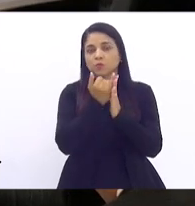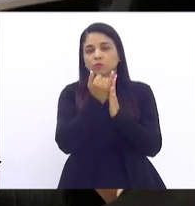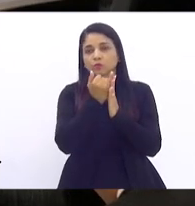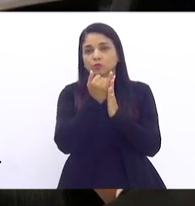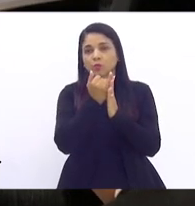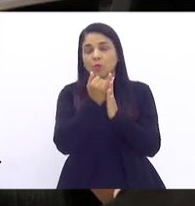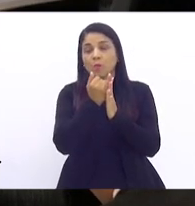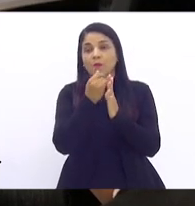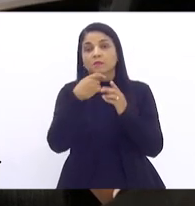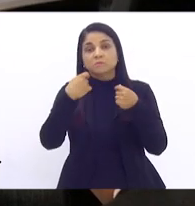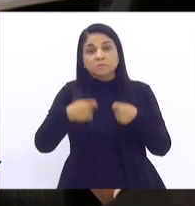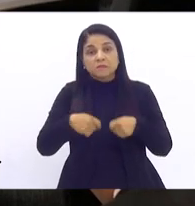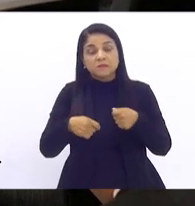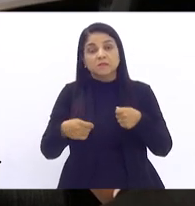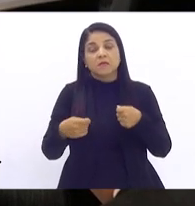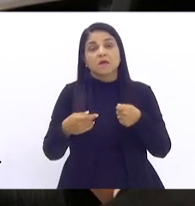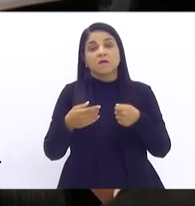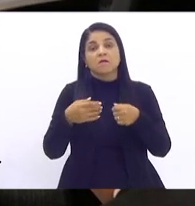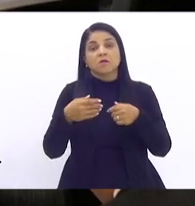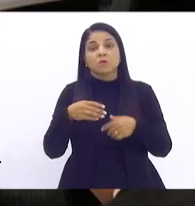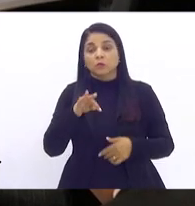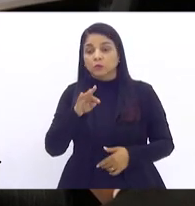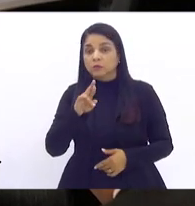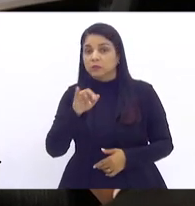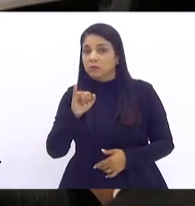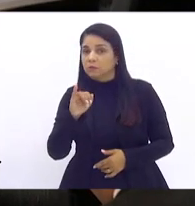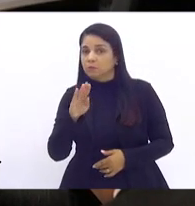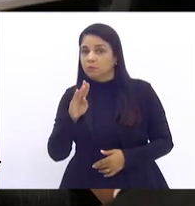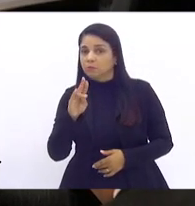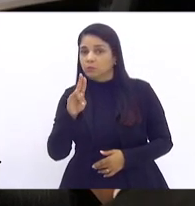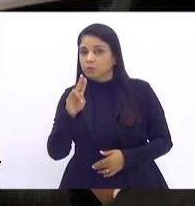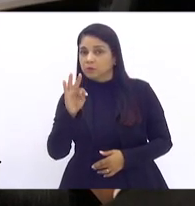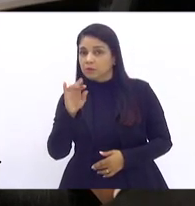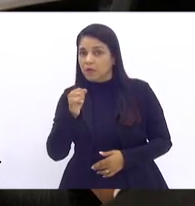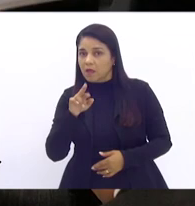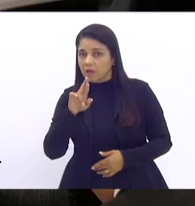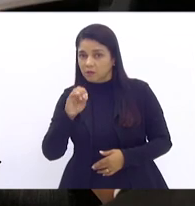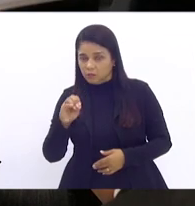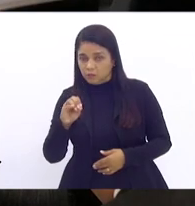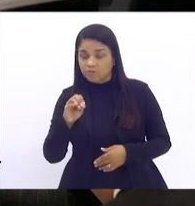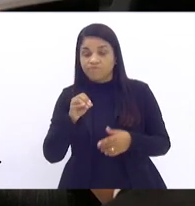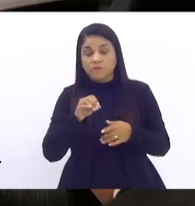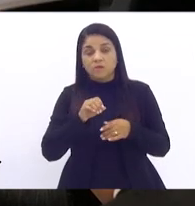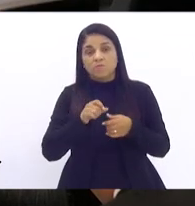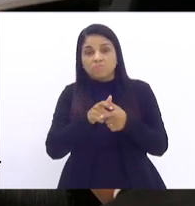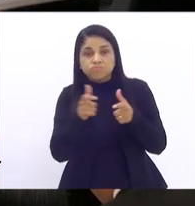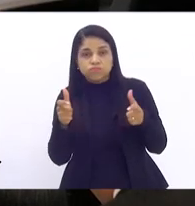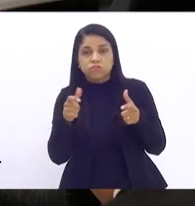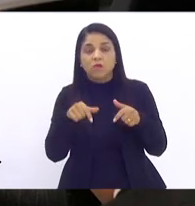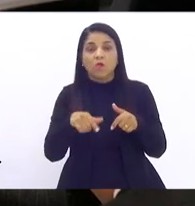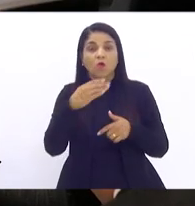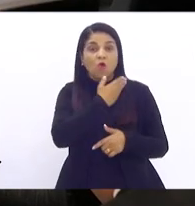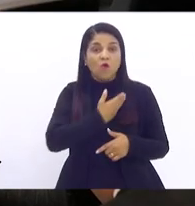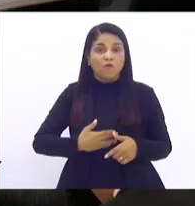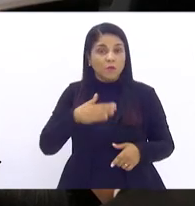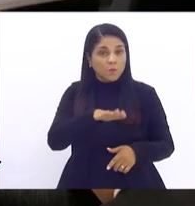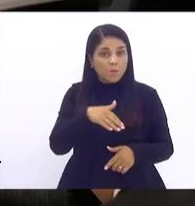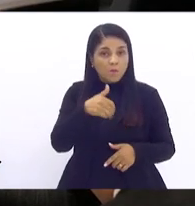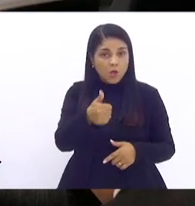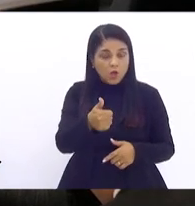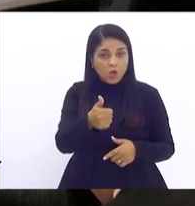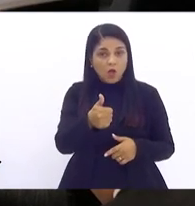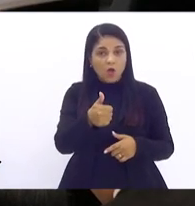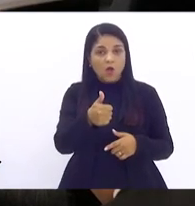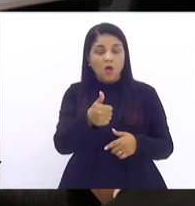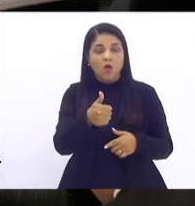de uma ampliação da base tributária como foi feita na reforma tributária Inclusive eu tenho dito para dentro do governo que a melhor coisa que o governo tem que fazer inventar aumentando